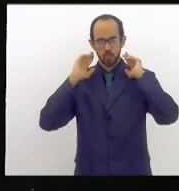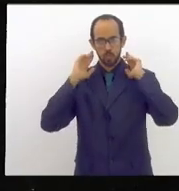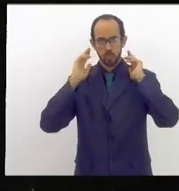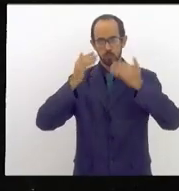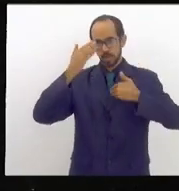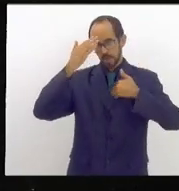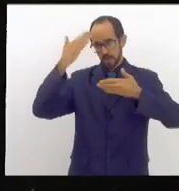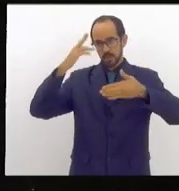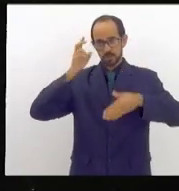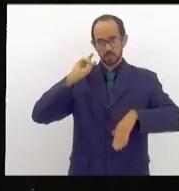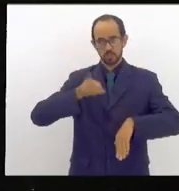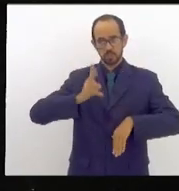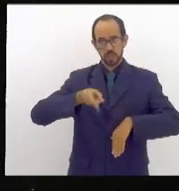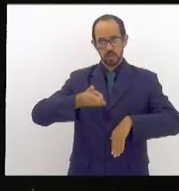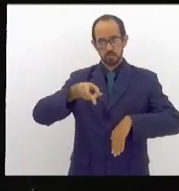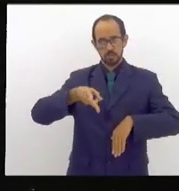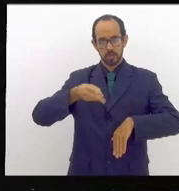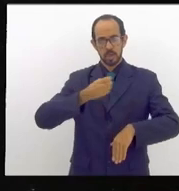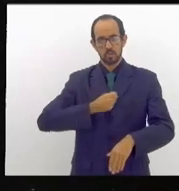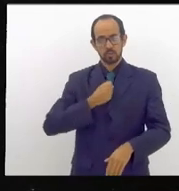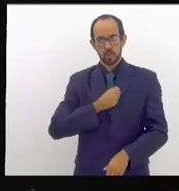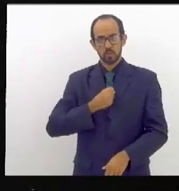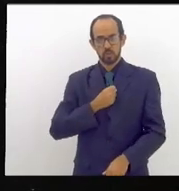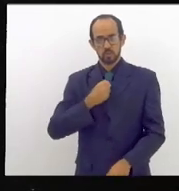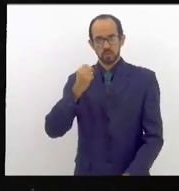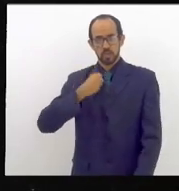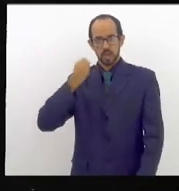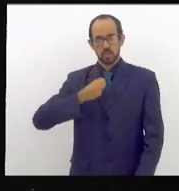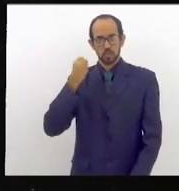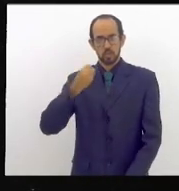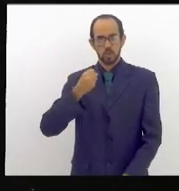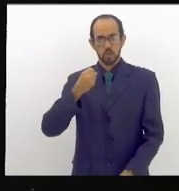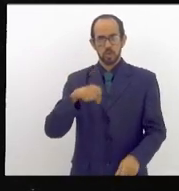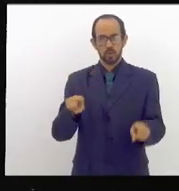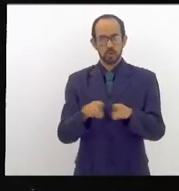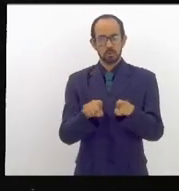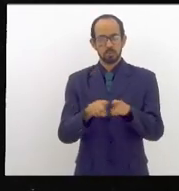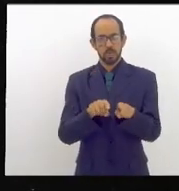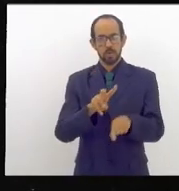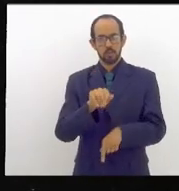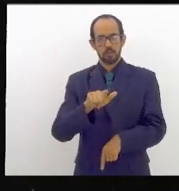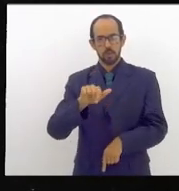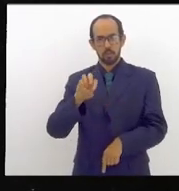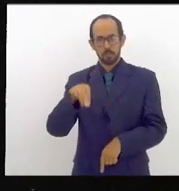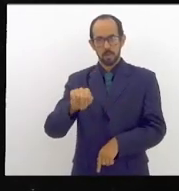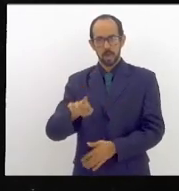gratidão eterna ao saudoso Senador Aroldo de Oliveira e é o querido Vilmar